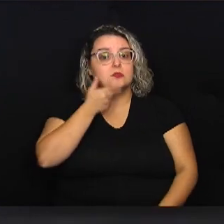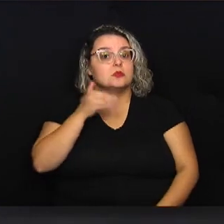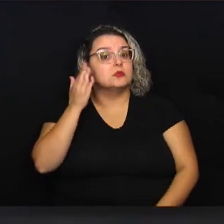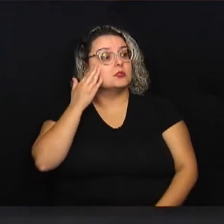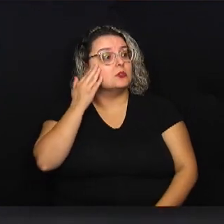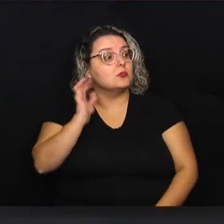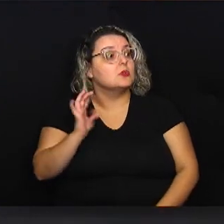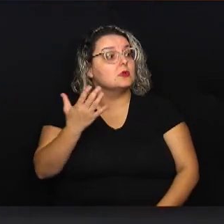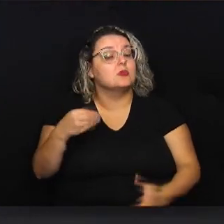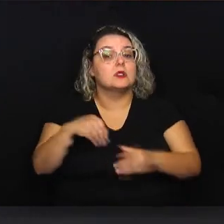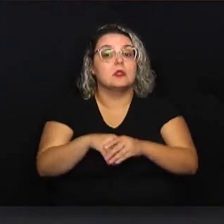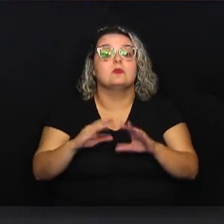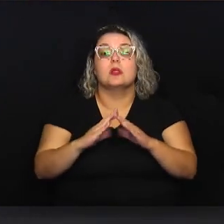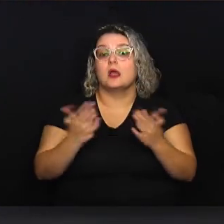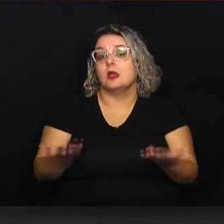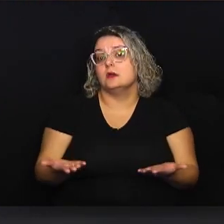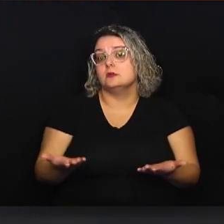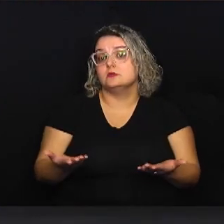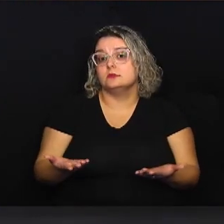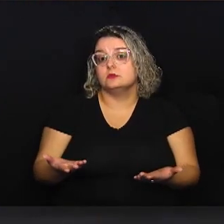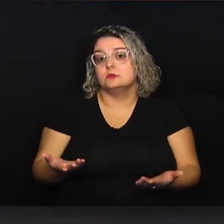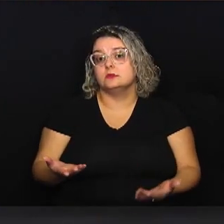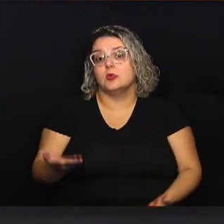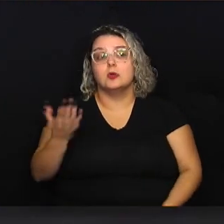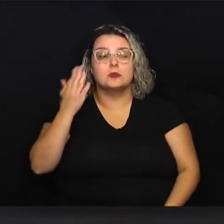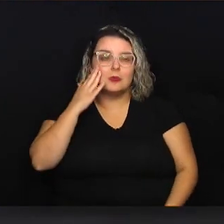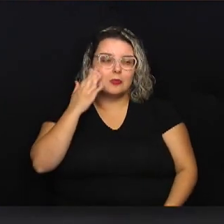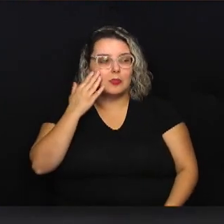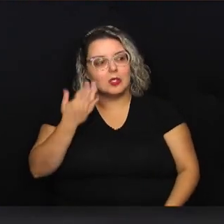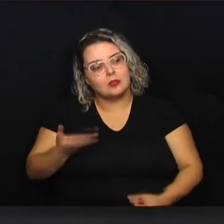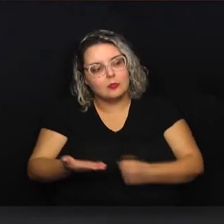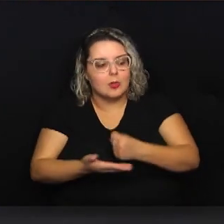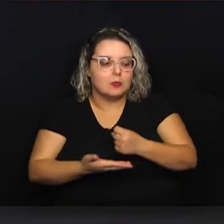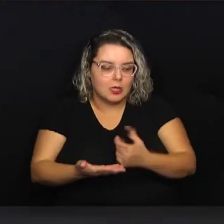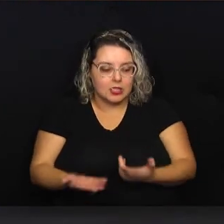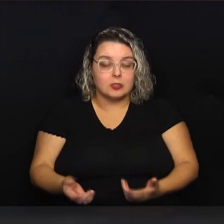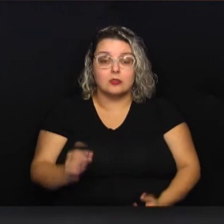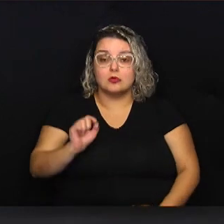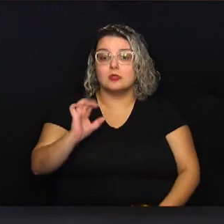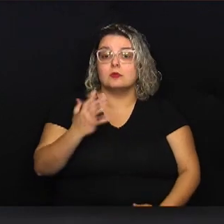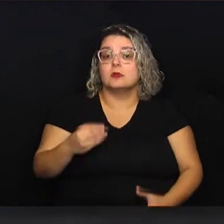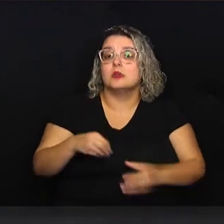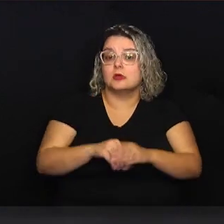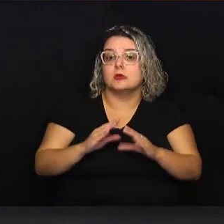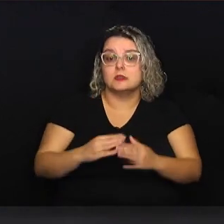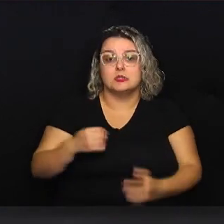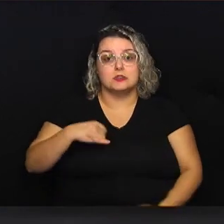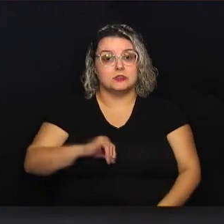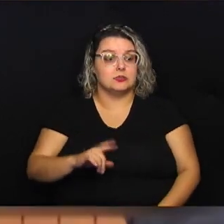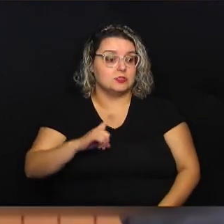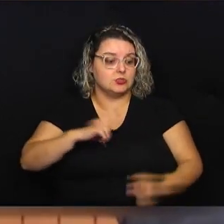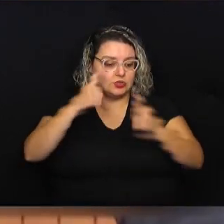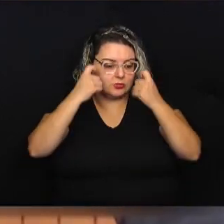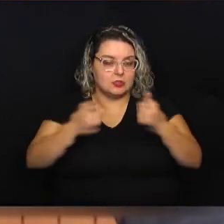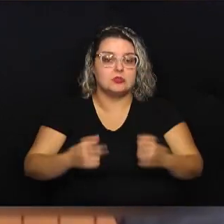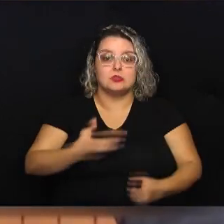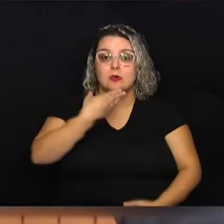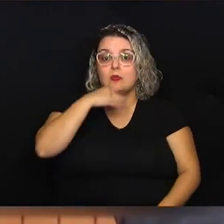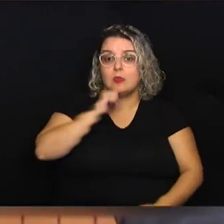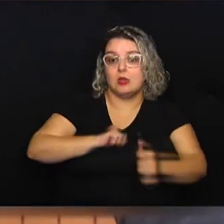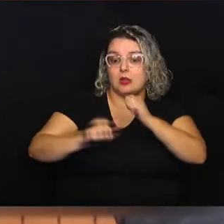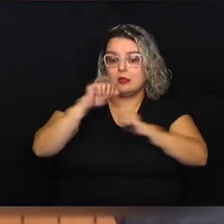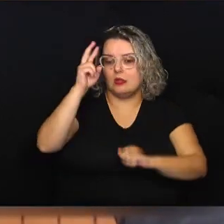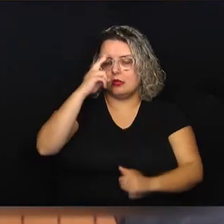estava acontecendo, ou preliminarmente sabendo o que estava acontecendo naquela residência. A criança era agredida, se o pai era alcoólatra. A